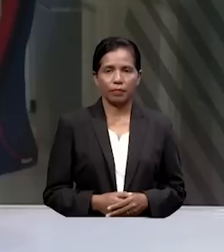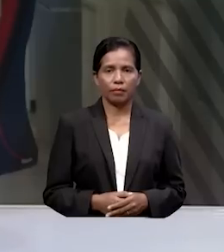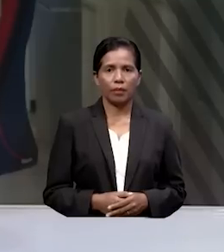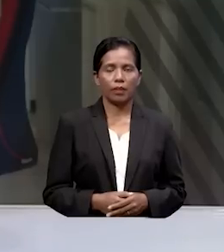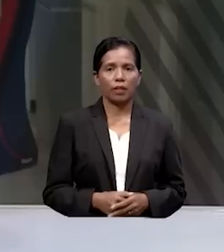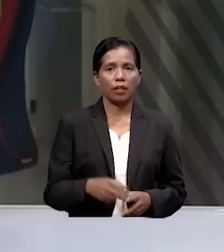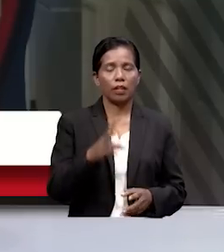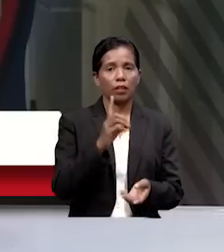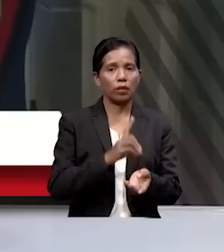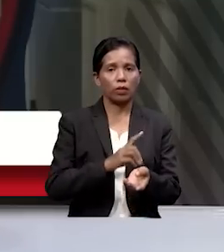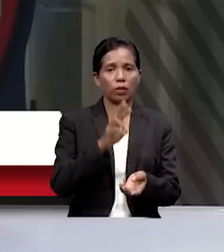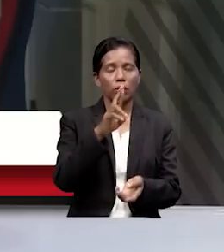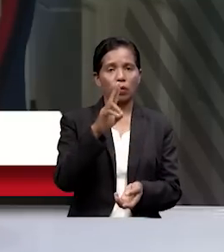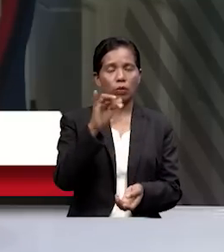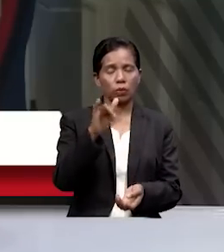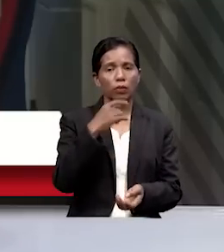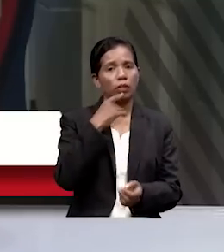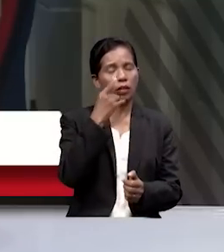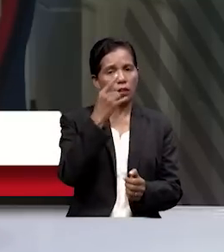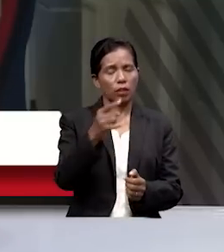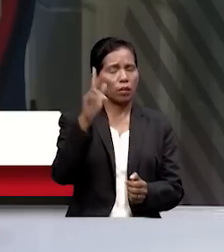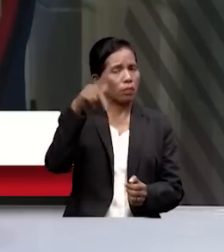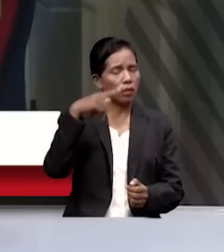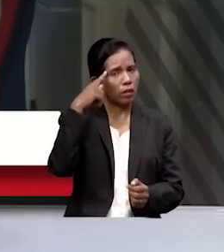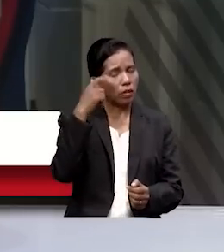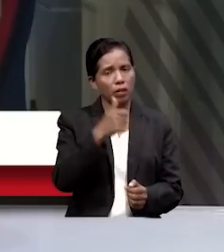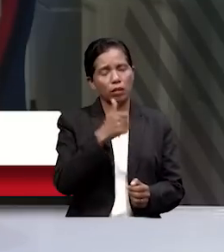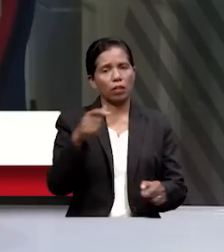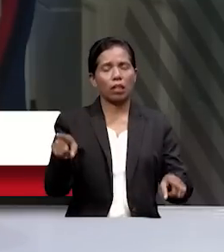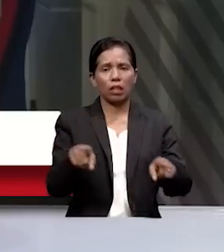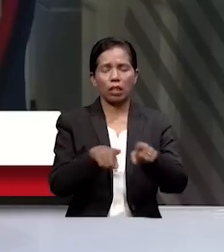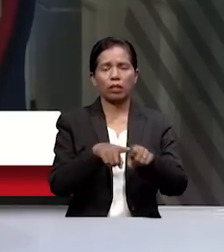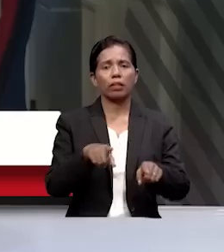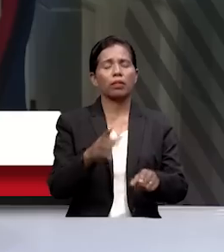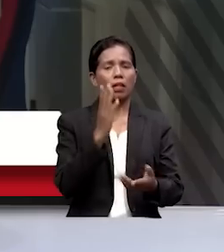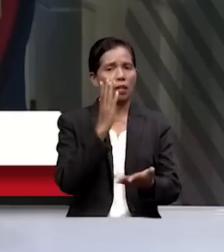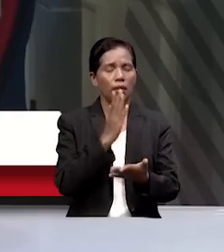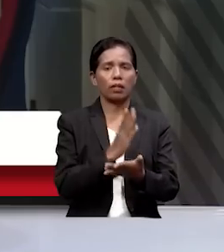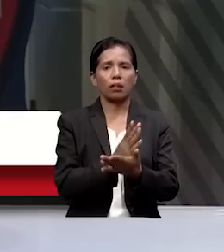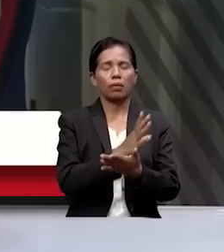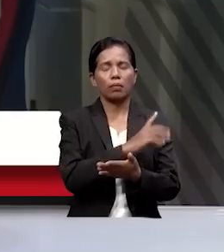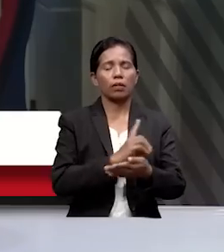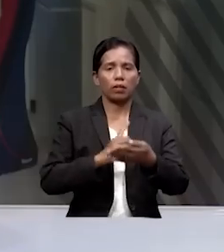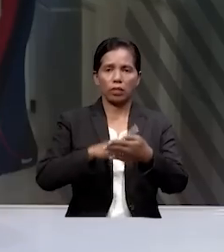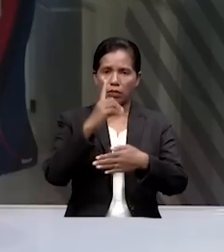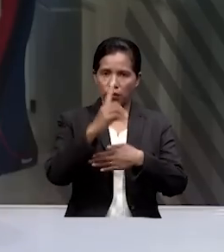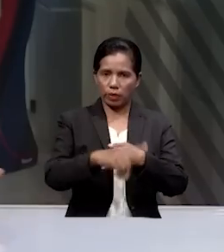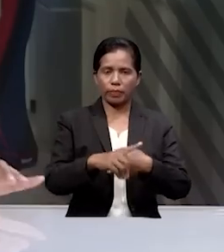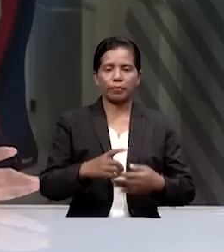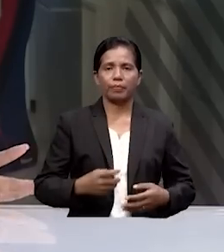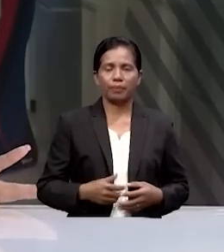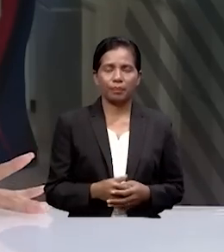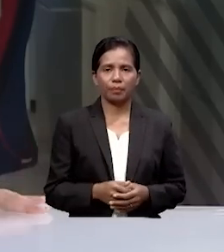Ex-Primeiro-Ministro Rui Maria de Araújo HTT, político balon sai broker, hodi impede desenvolvimento.